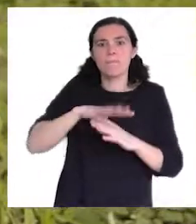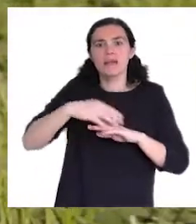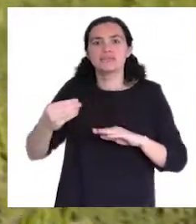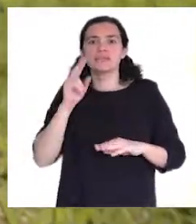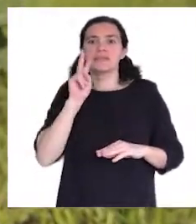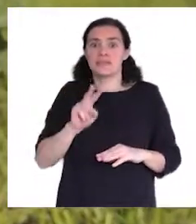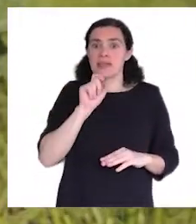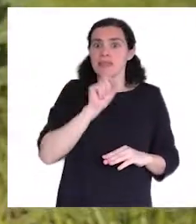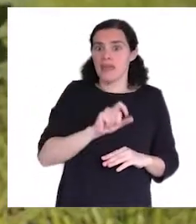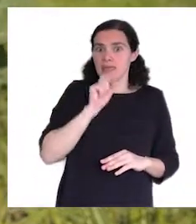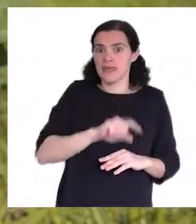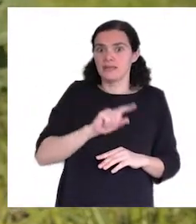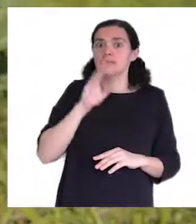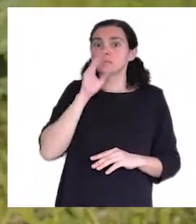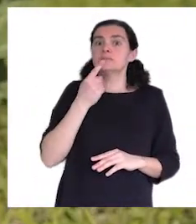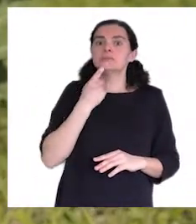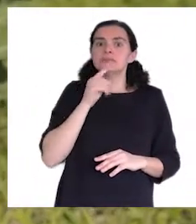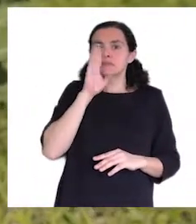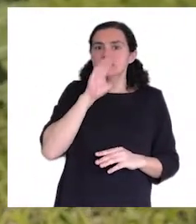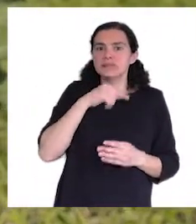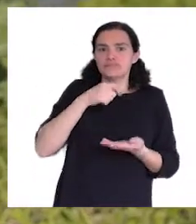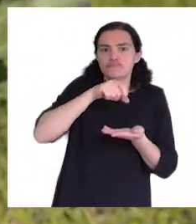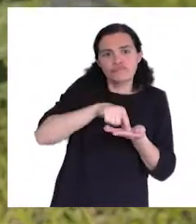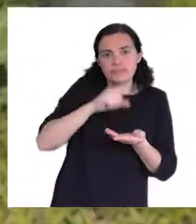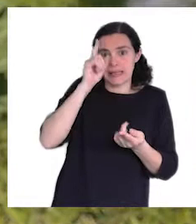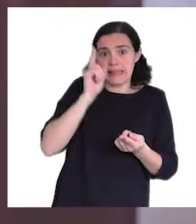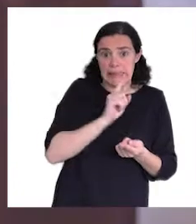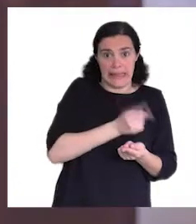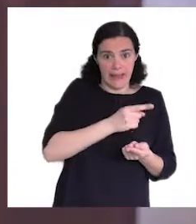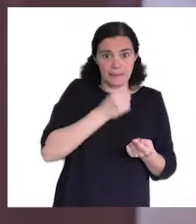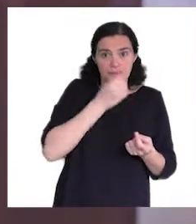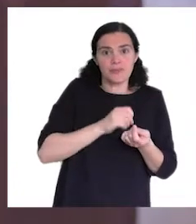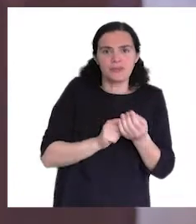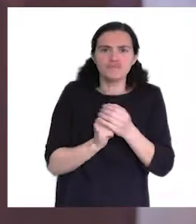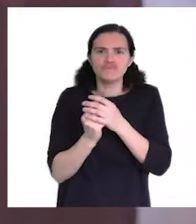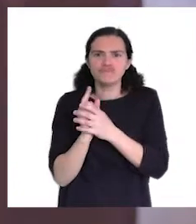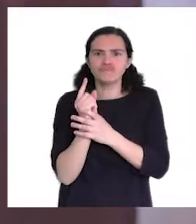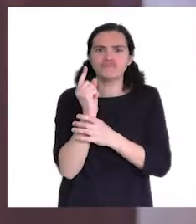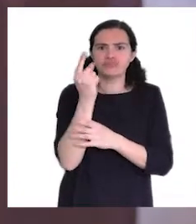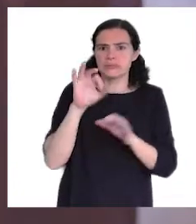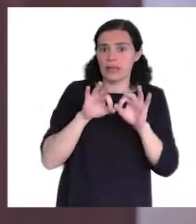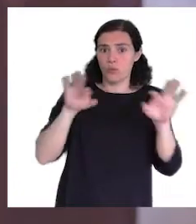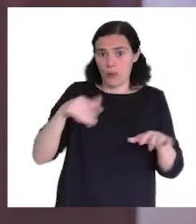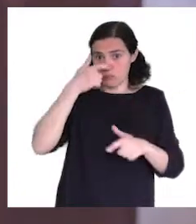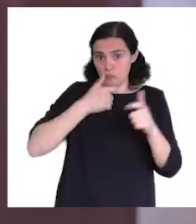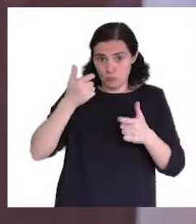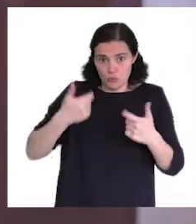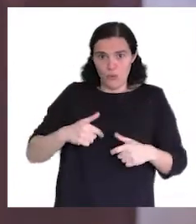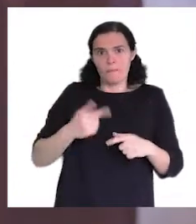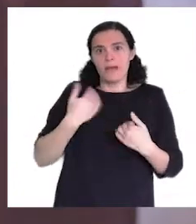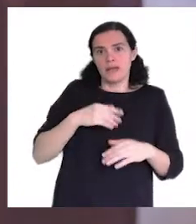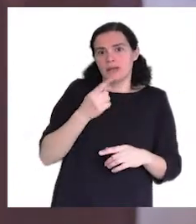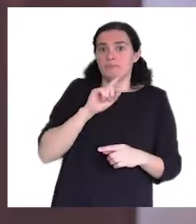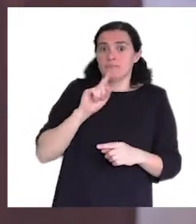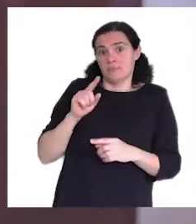tarde. Percebermos que se plantarmos algo num certo dia vai ter um crescimento, tal como nós temos, embora mais silencioso